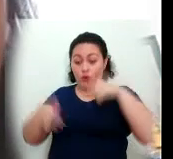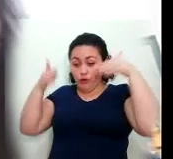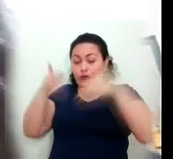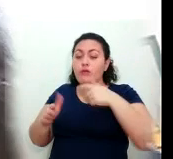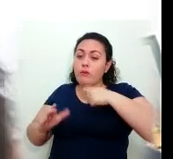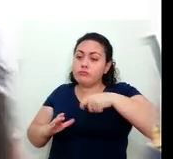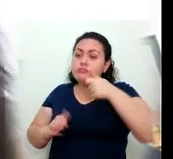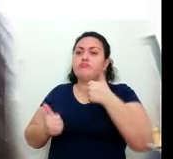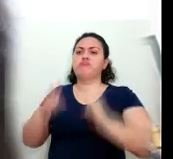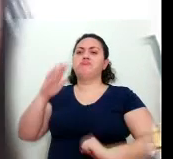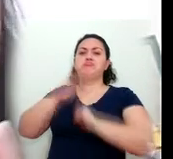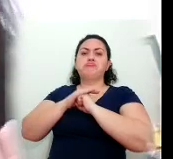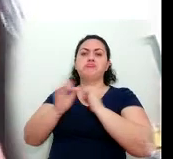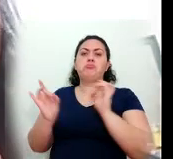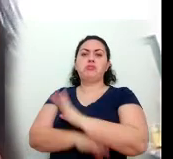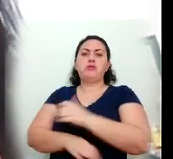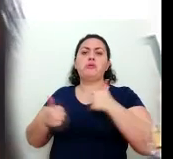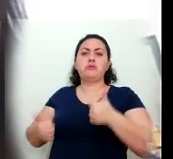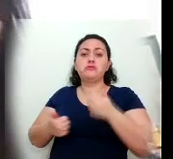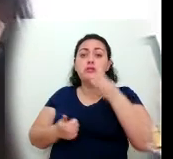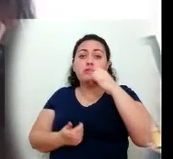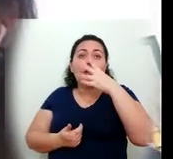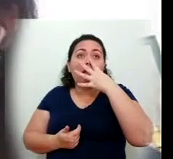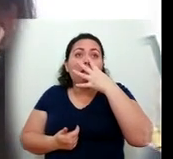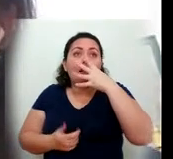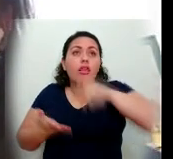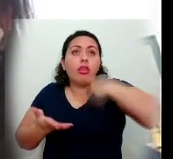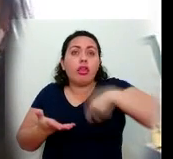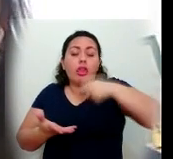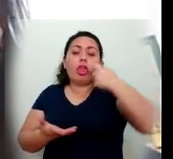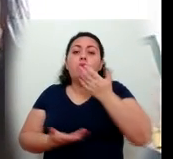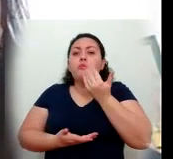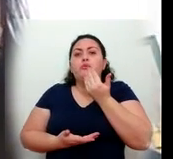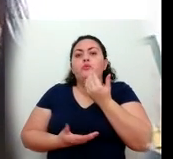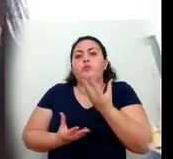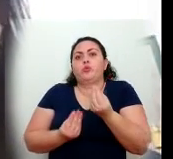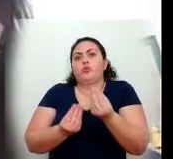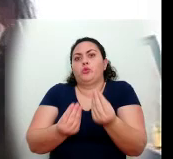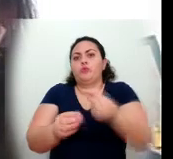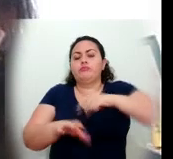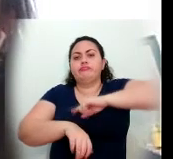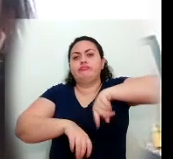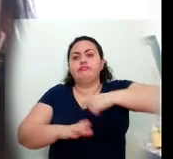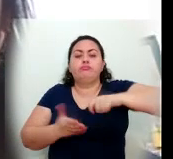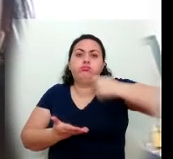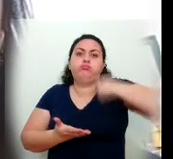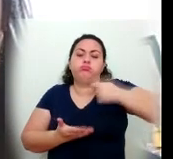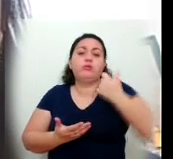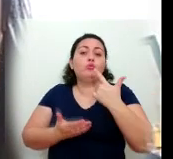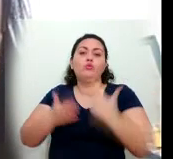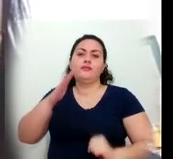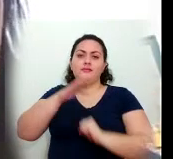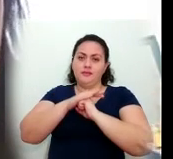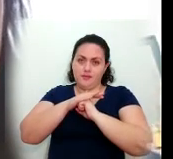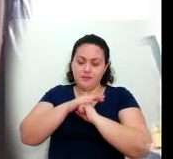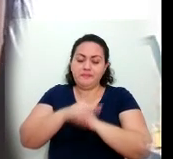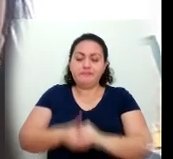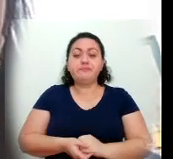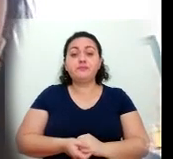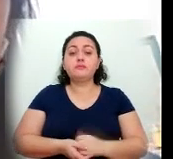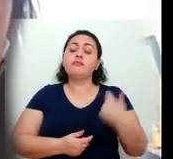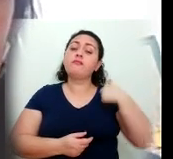Sim. mal e come muito, que é uma péssima combinação. Uhum. E nesse momento do isolamento e do confinamento, eu fico pensando que